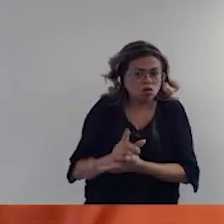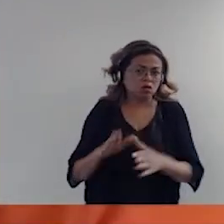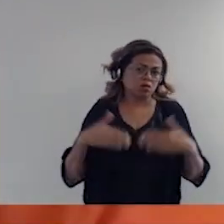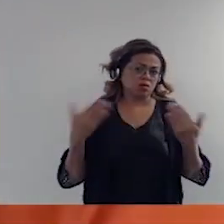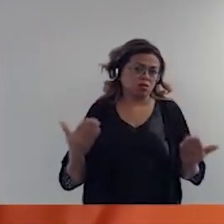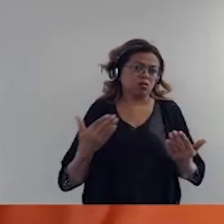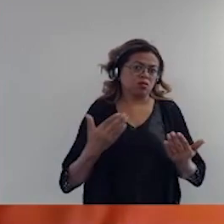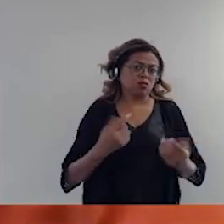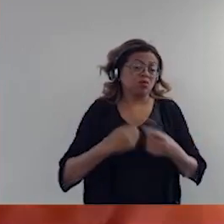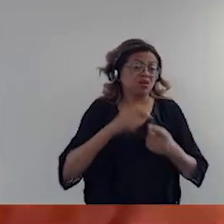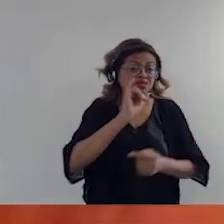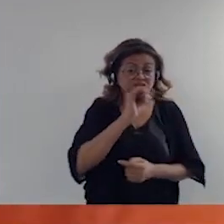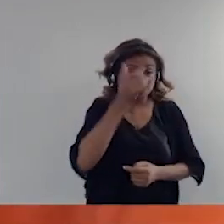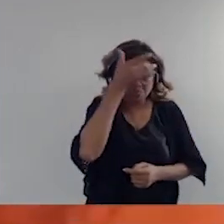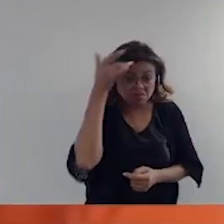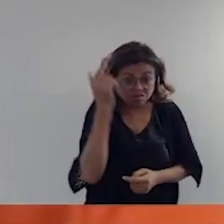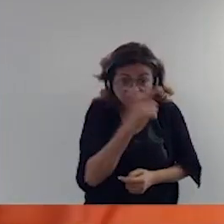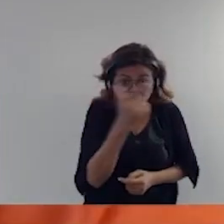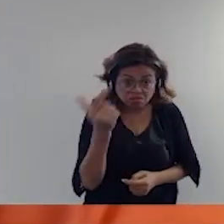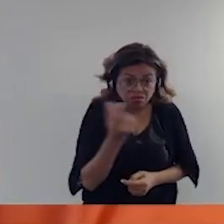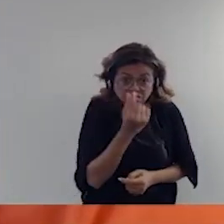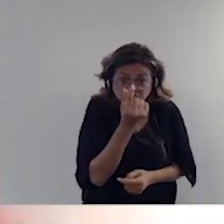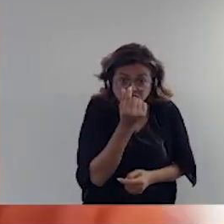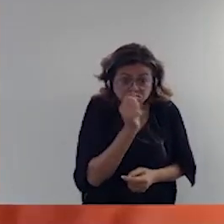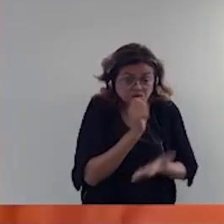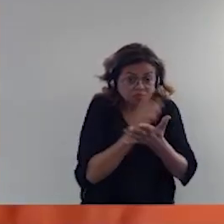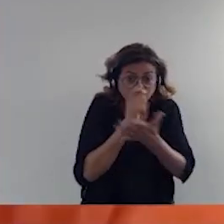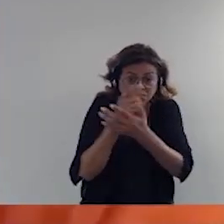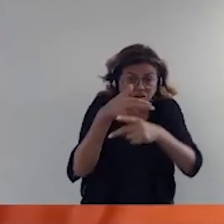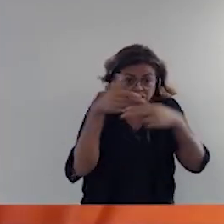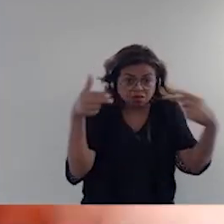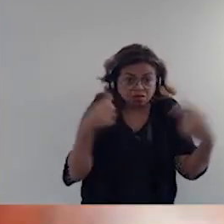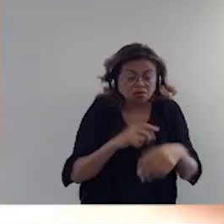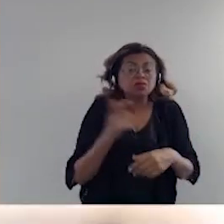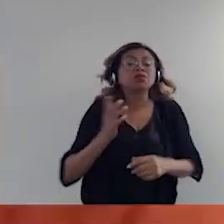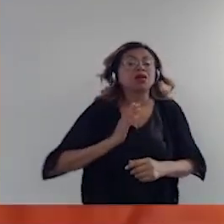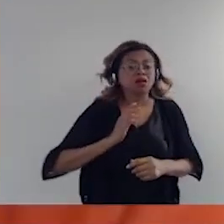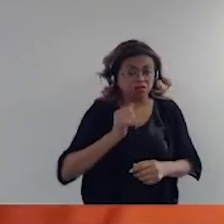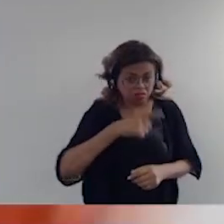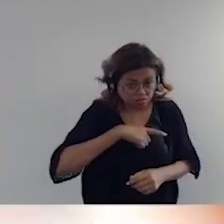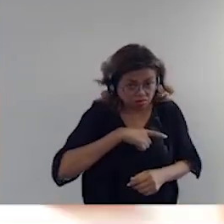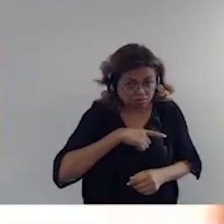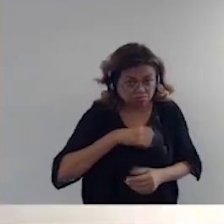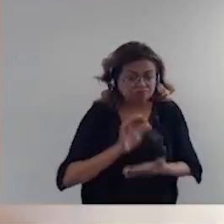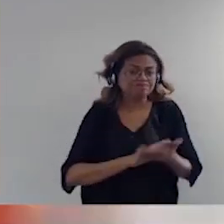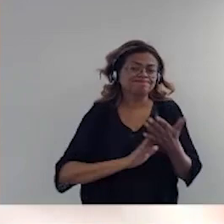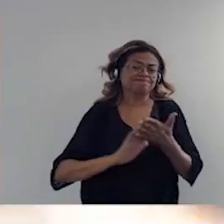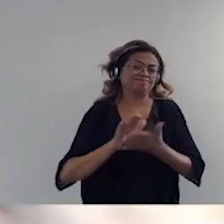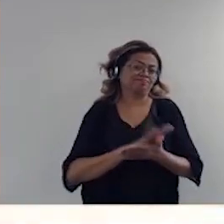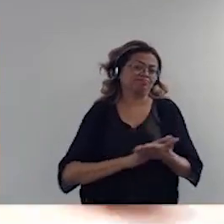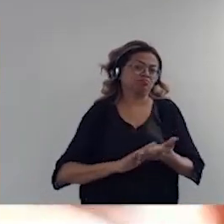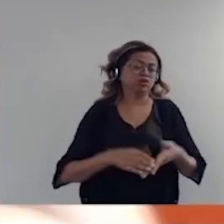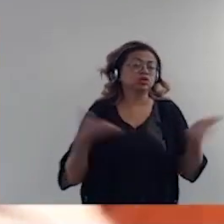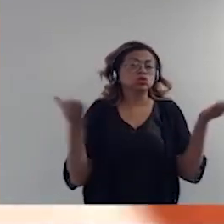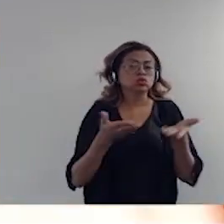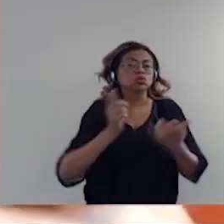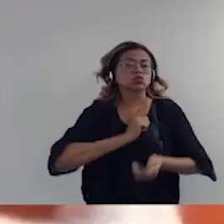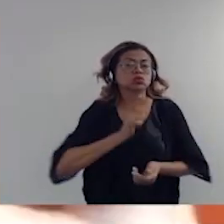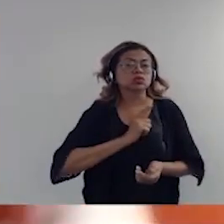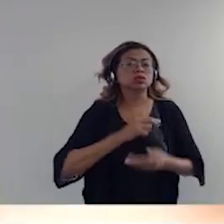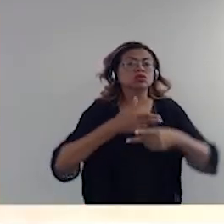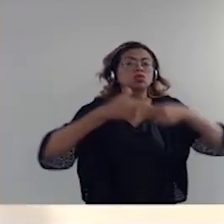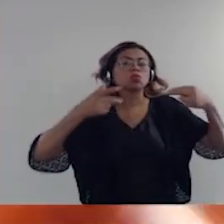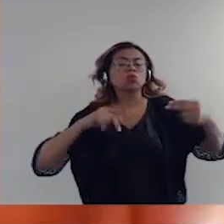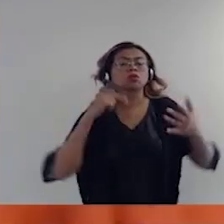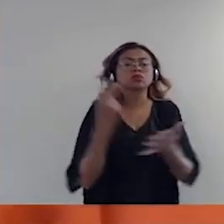Não há riqueza, o dinheiro não circula. Então, o que está se falando aqui é sobre um aspecto